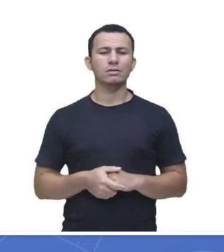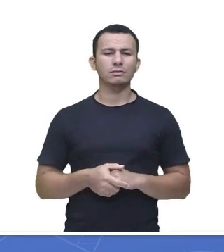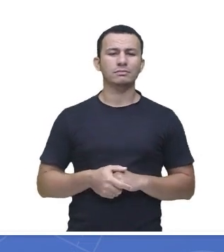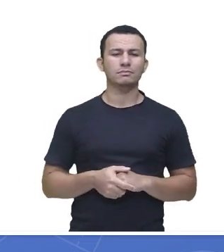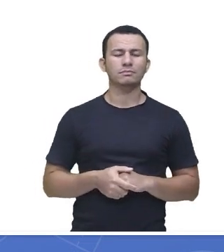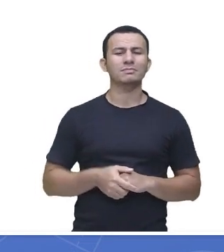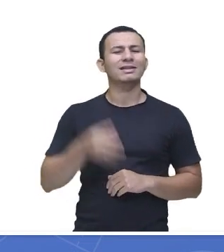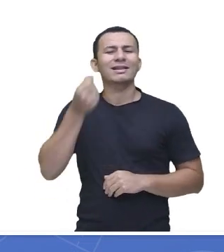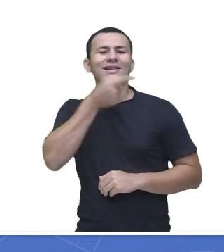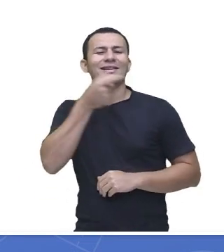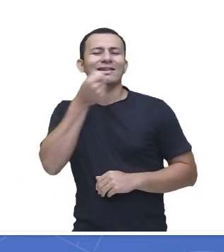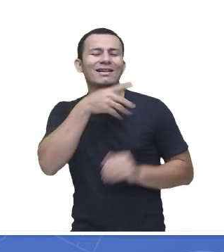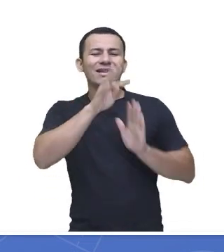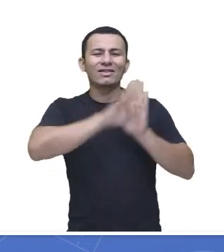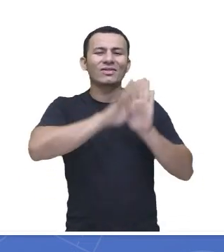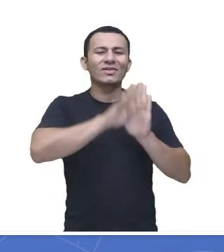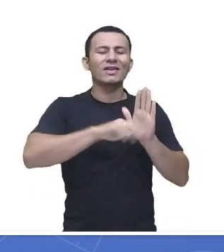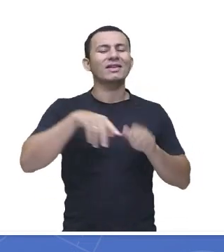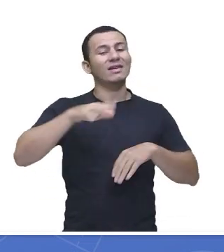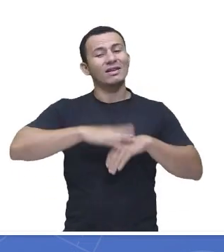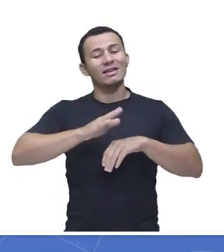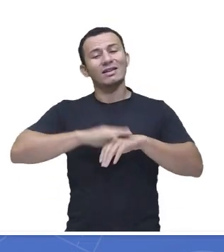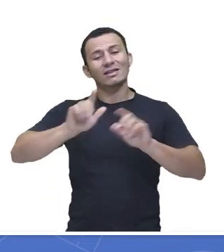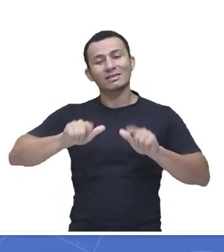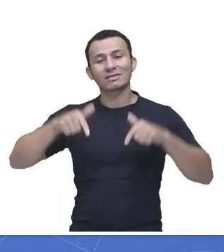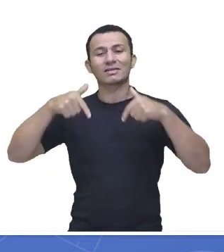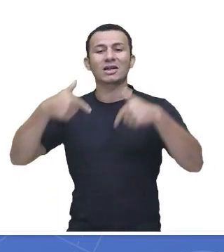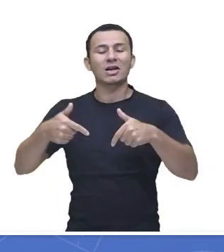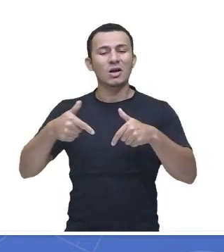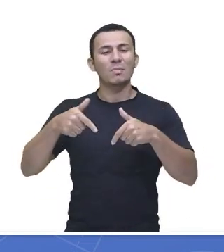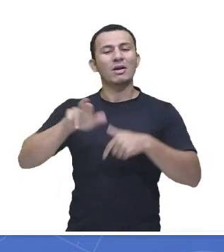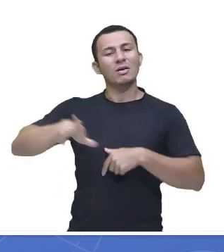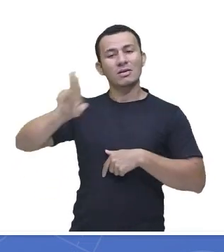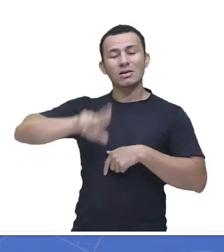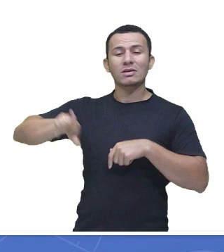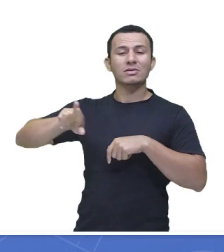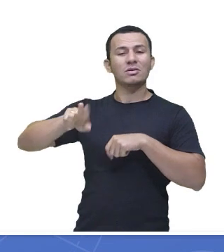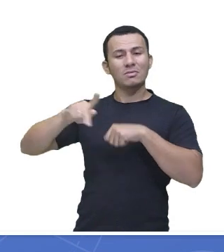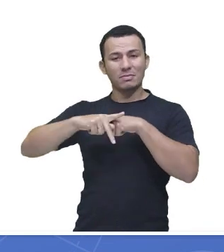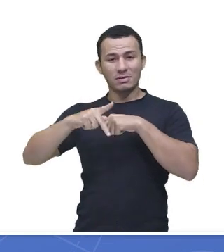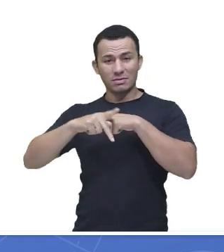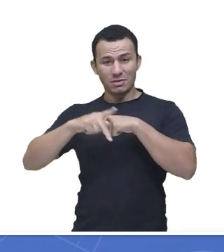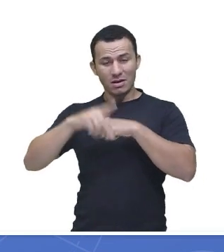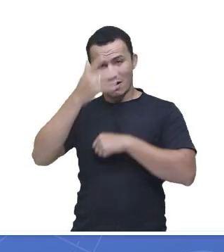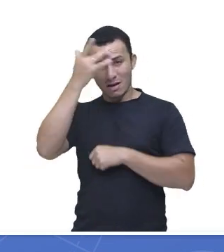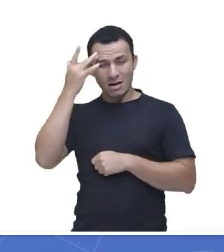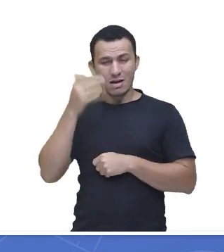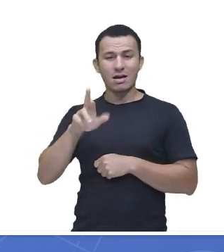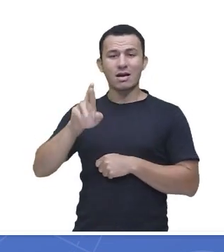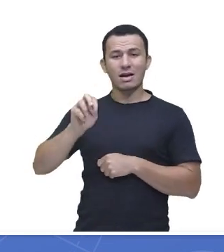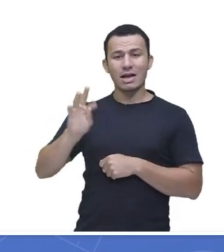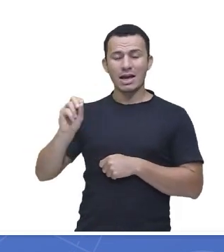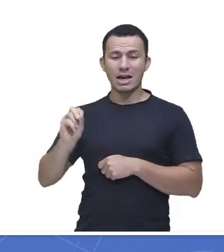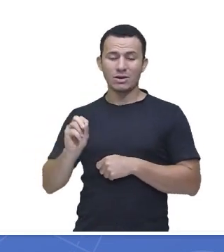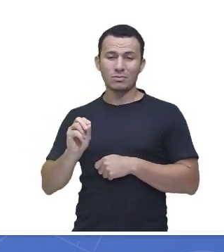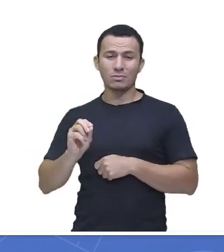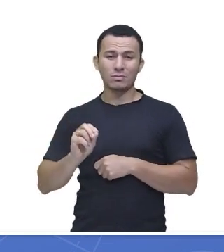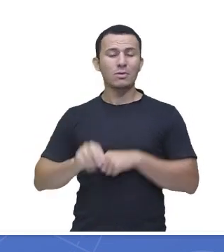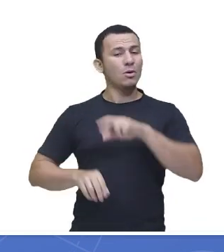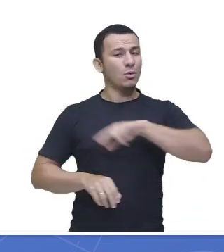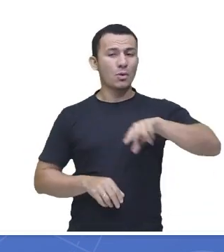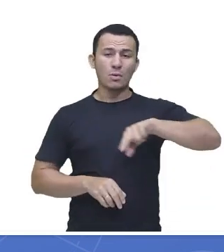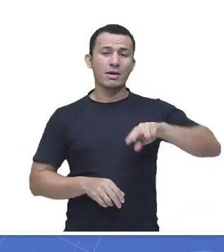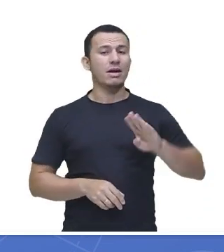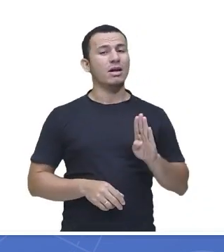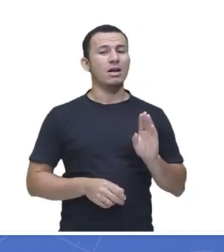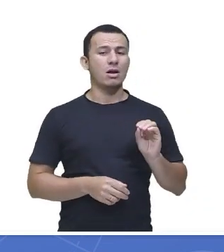textual decorre da reação de um dos amigos com relação ao uso do pronome pessoal reto, em vez do pronome oblíquo. De acordo com a